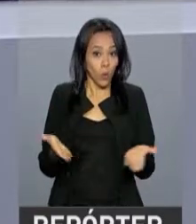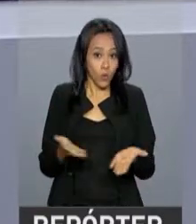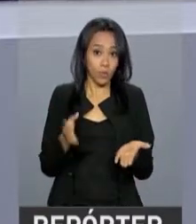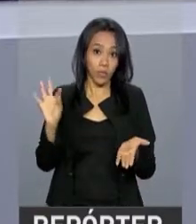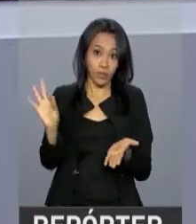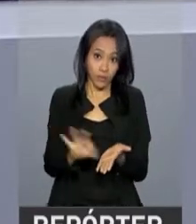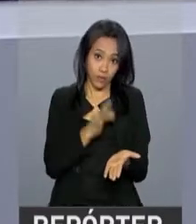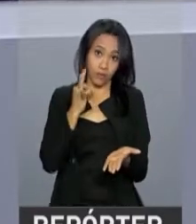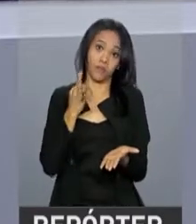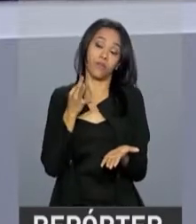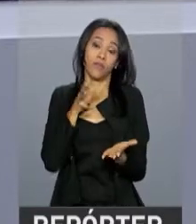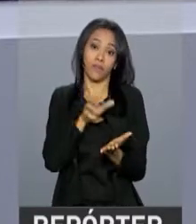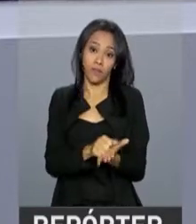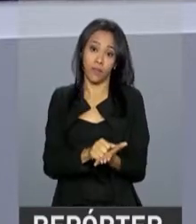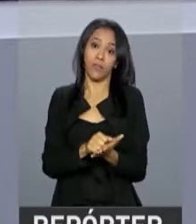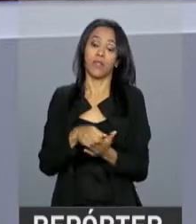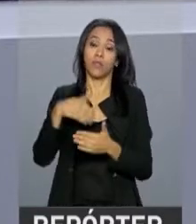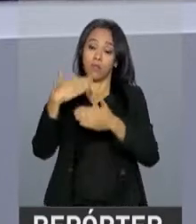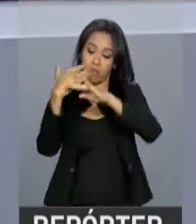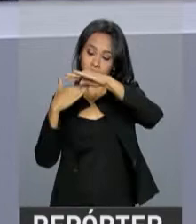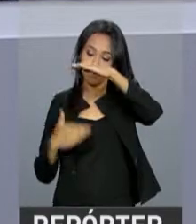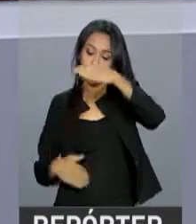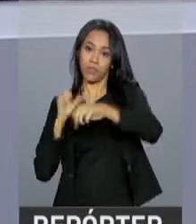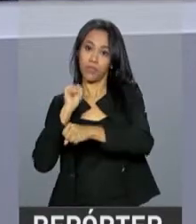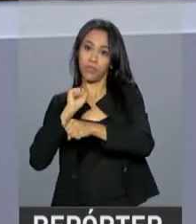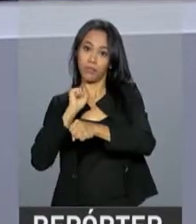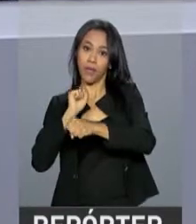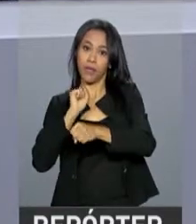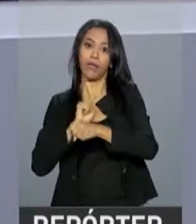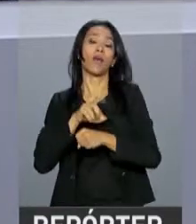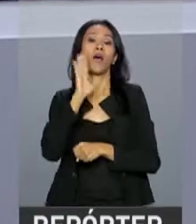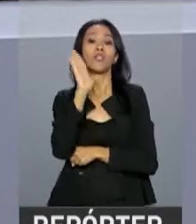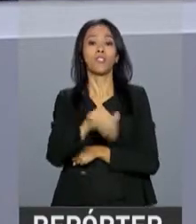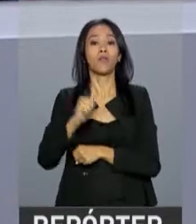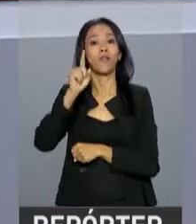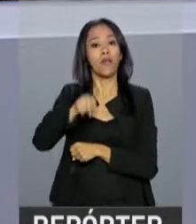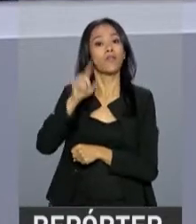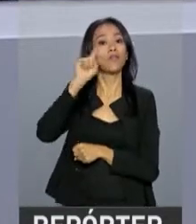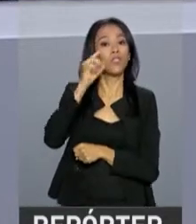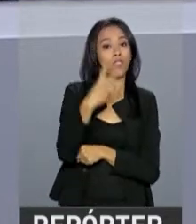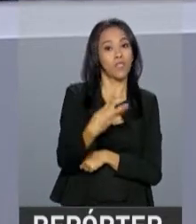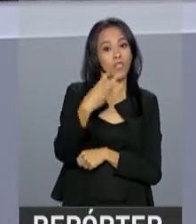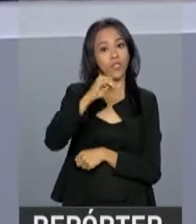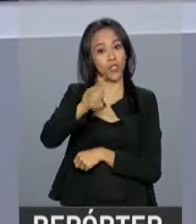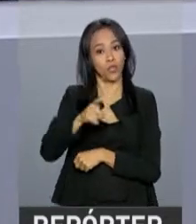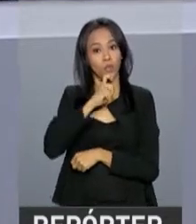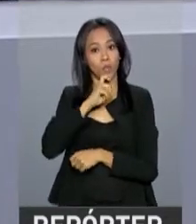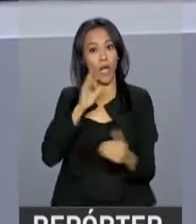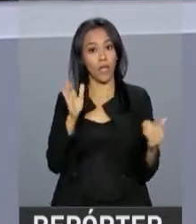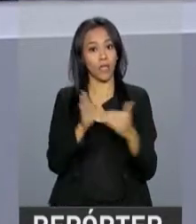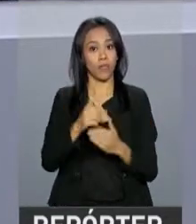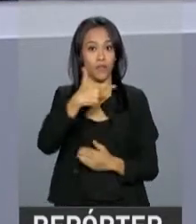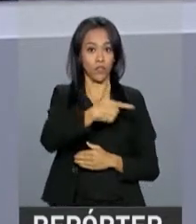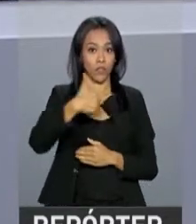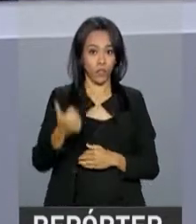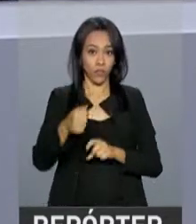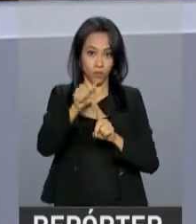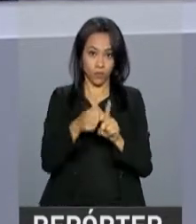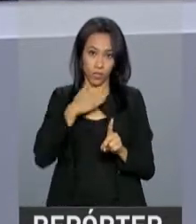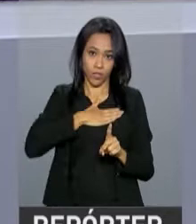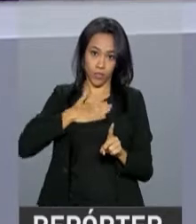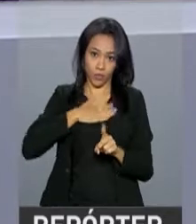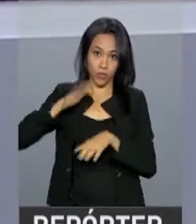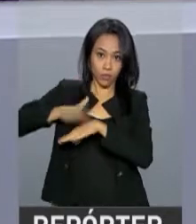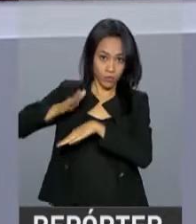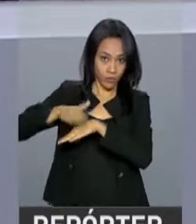lista de espera a convocação dos candidatos será entre os dias 3 de julho e 21 de agosto pelas próprias instituições que estão